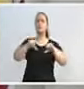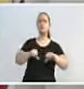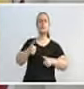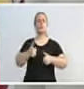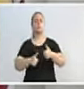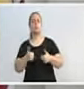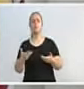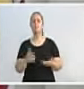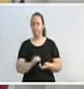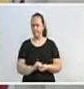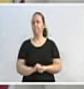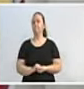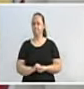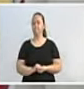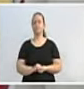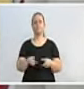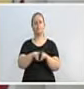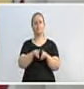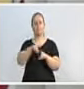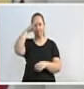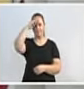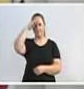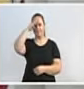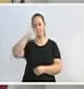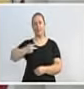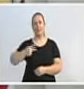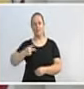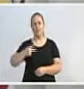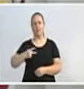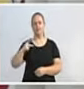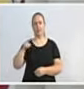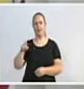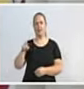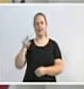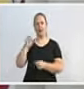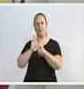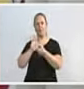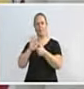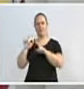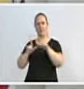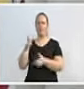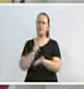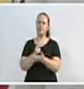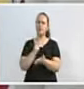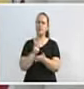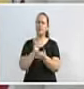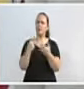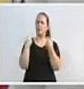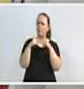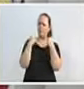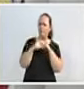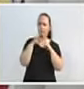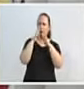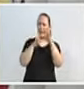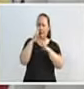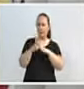O vice do Jean Kuma, Alexandre José, né, que sempre teve fazendo suas críticas e foi, colocou o seu nome à disposição,